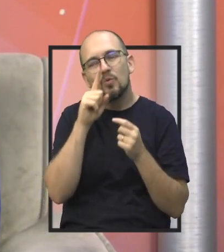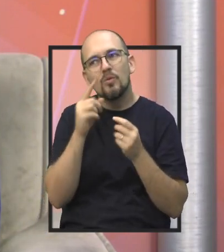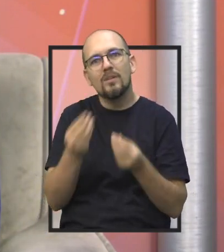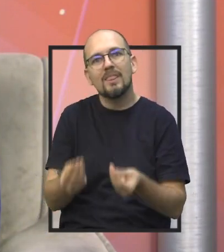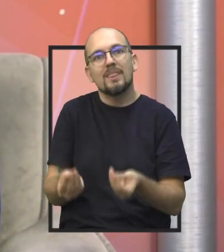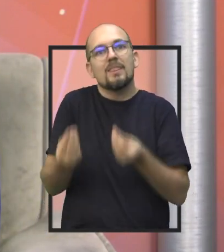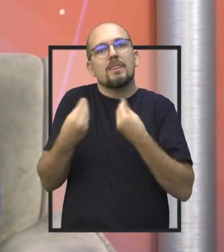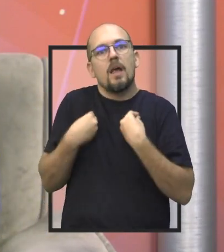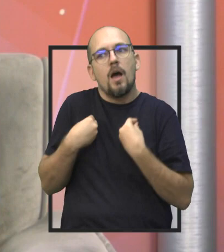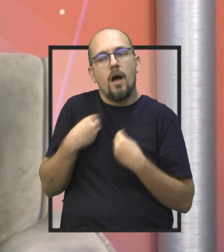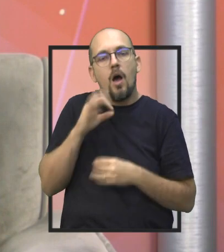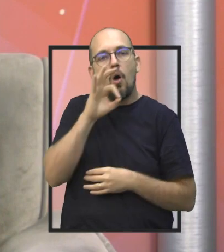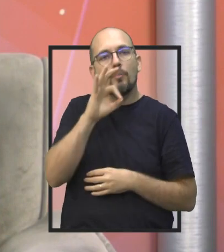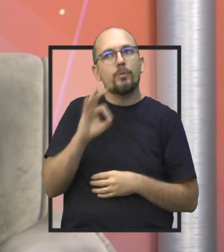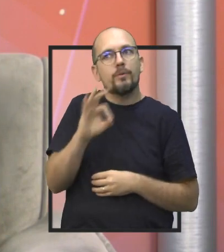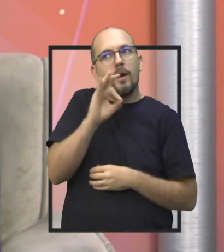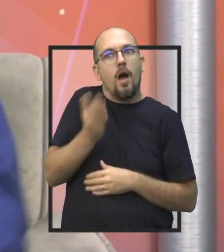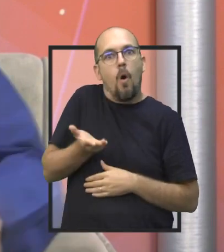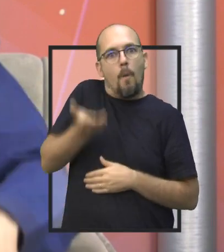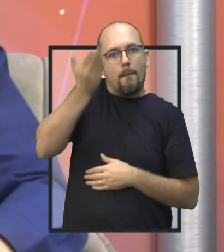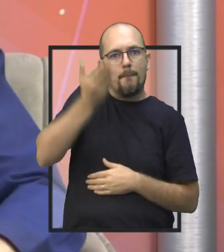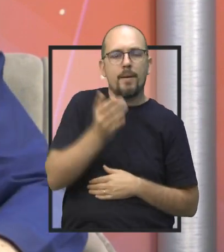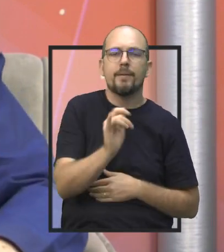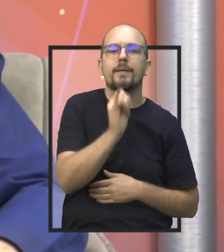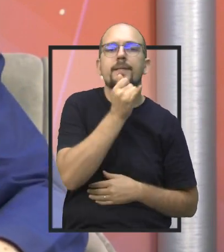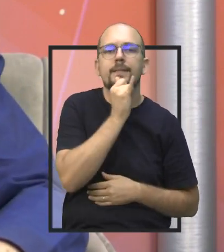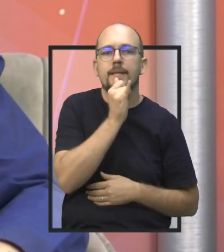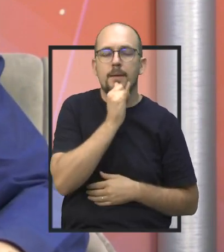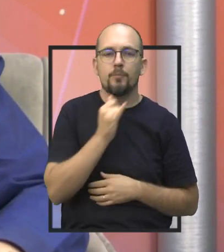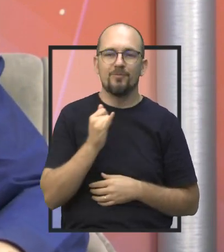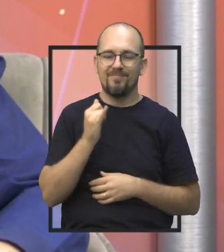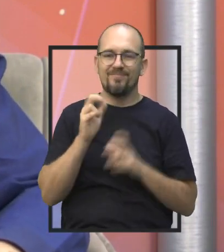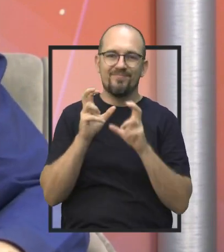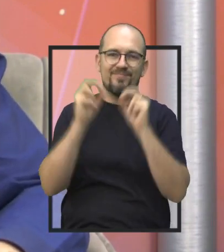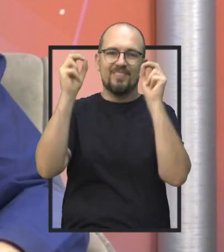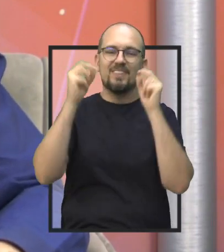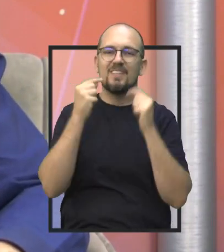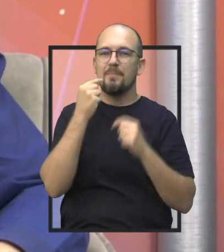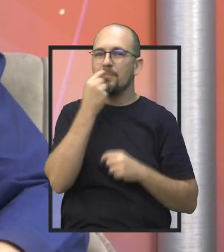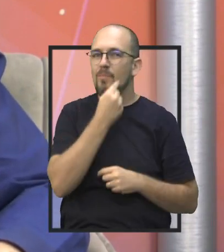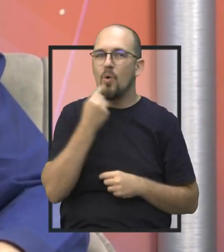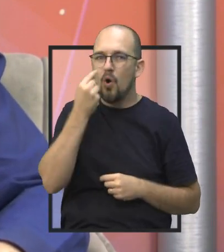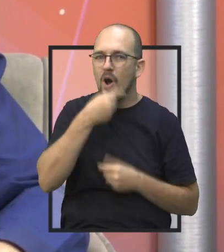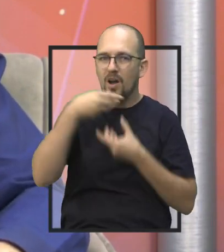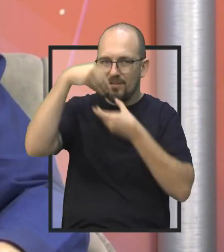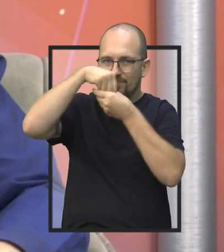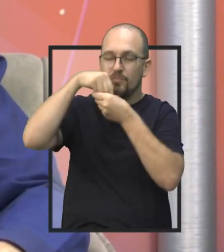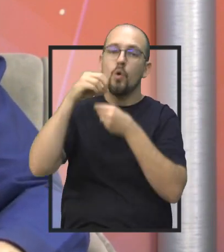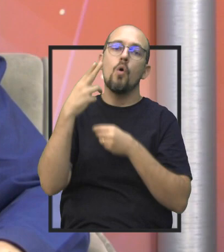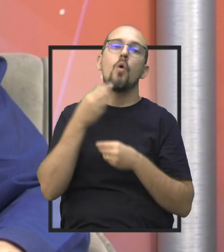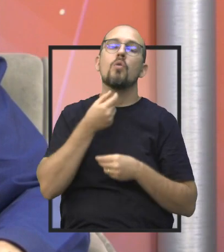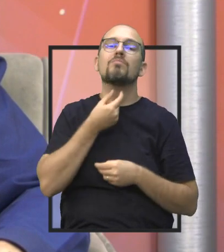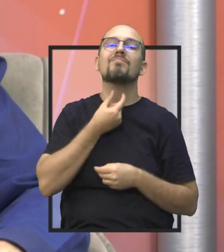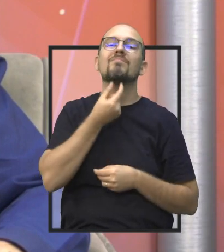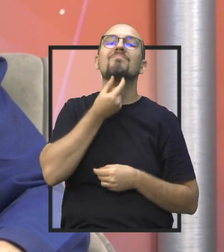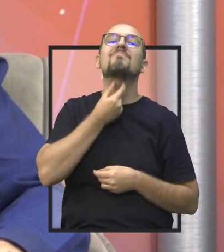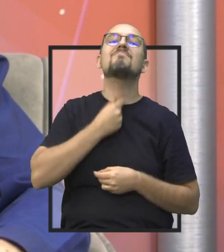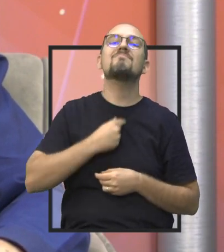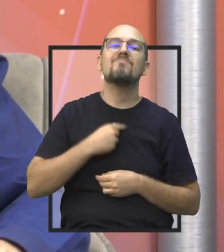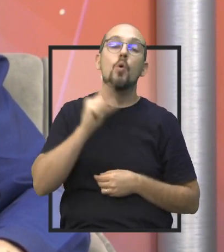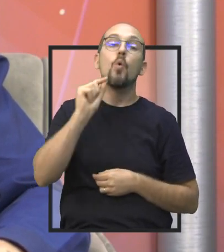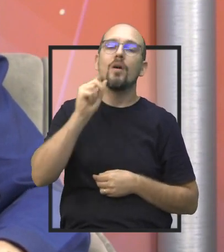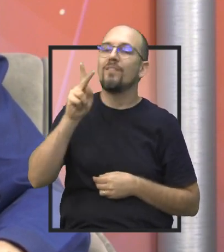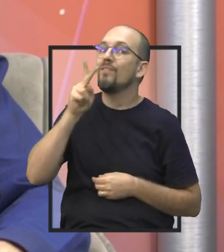disso acontecer. No caso de, por exemplo, do câncer de boca e de laringe, o tabagismo, que é o consumo do